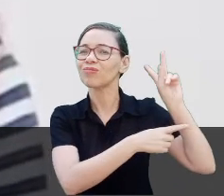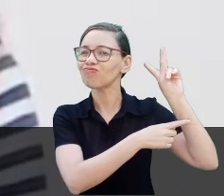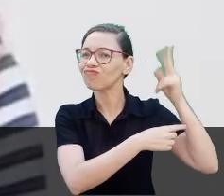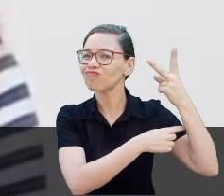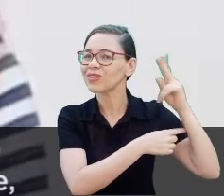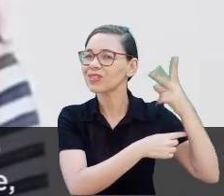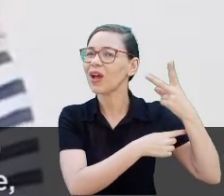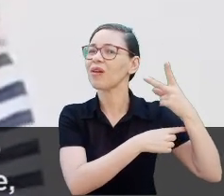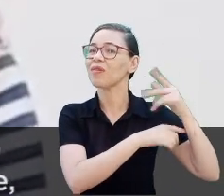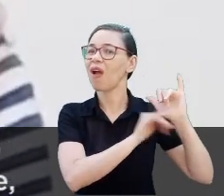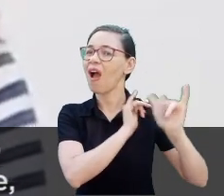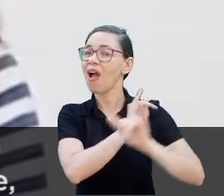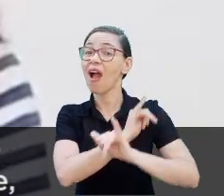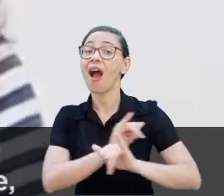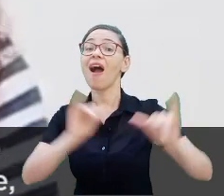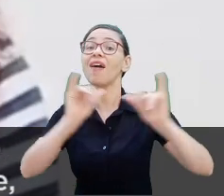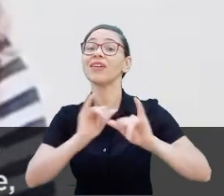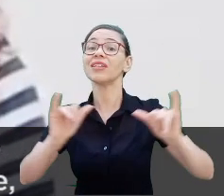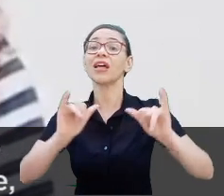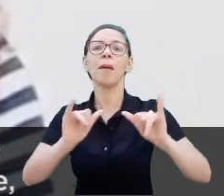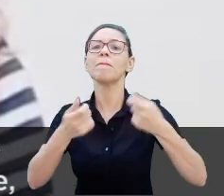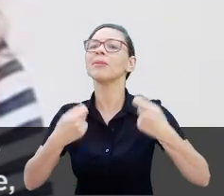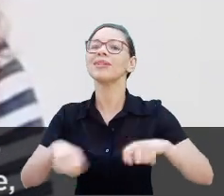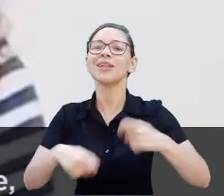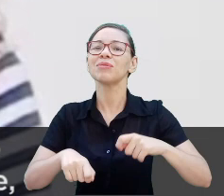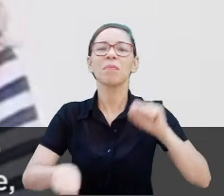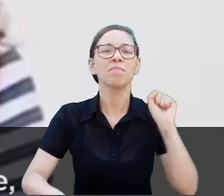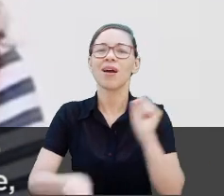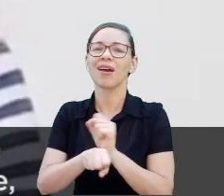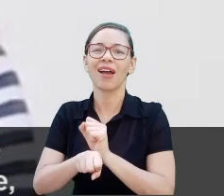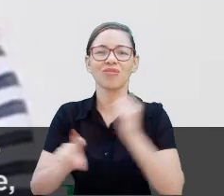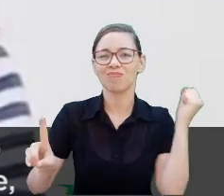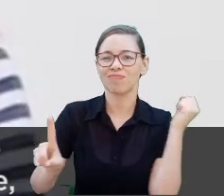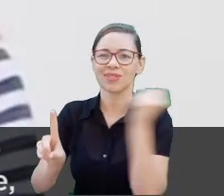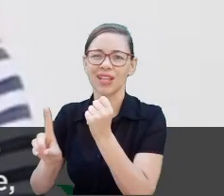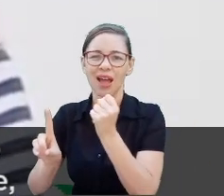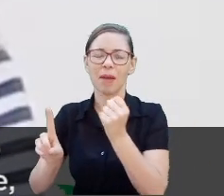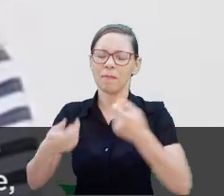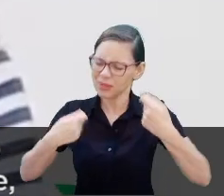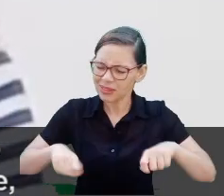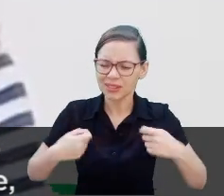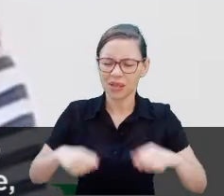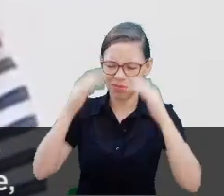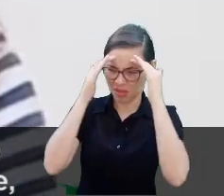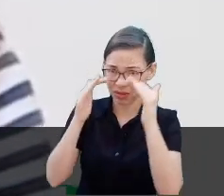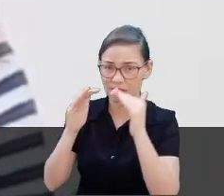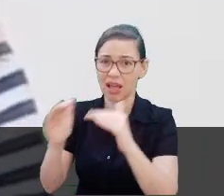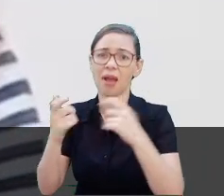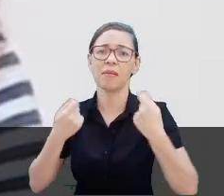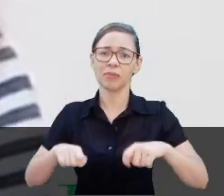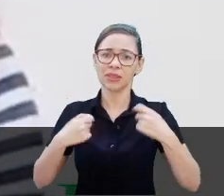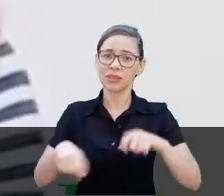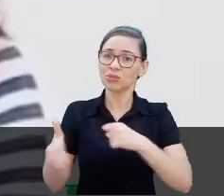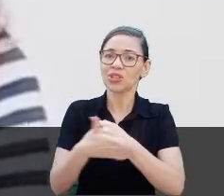desse documento, a gente está produzindo história, a gente está produzindo um rasgo numa história de genocídio e de aniquilamento, que a